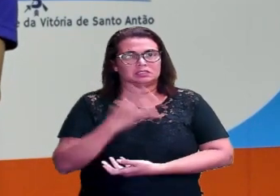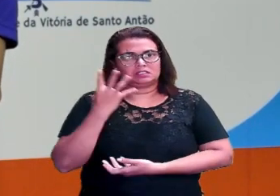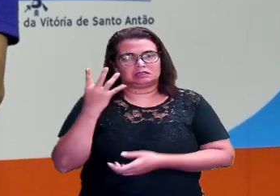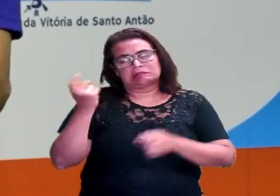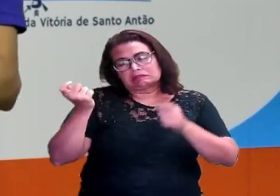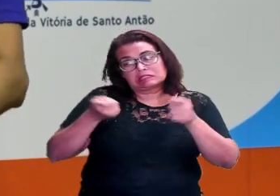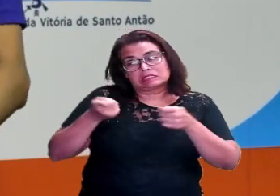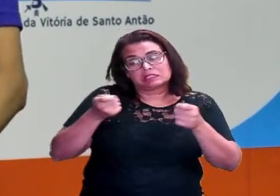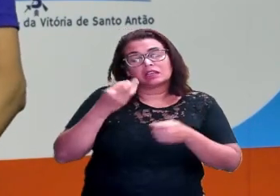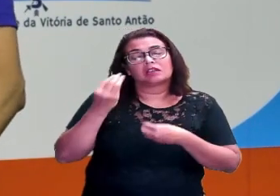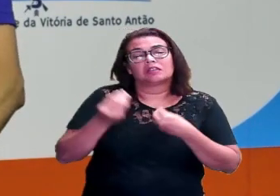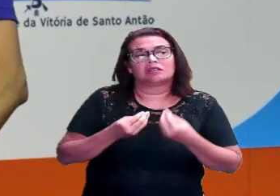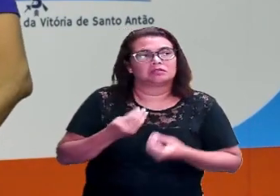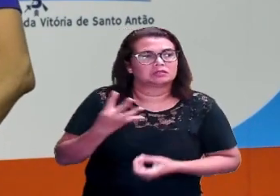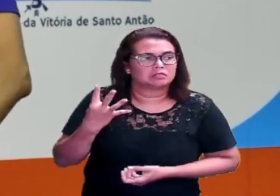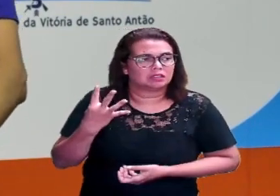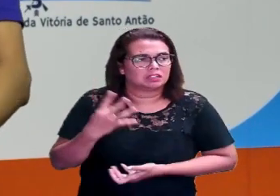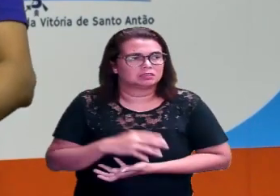4